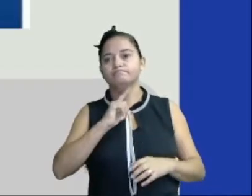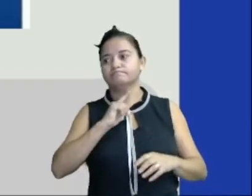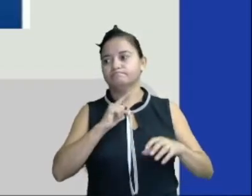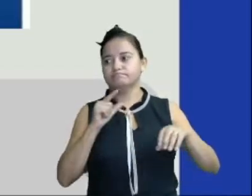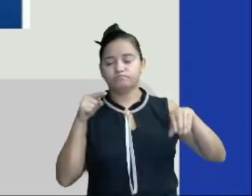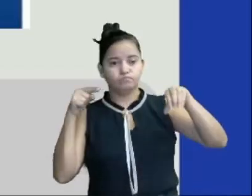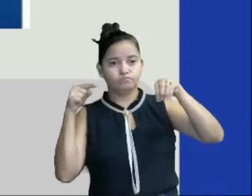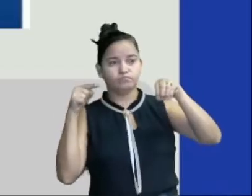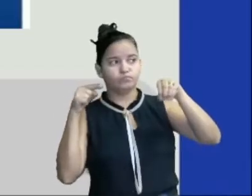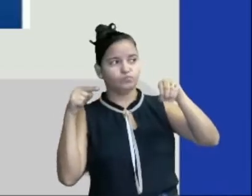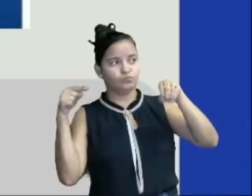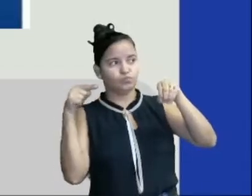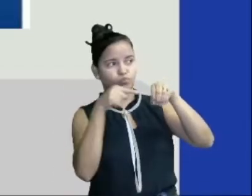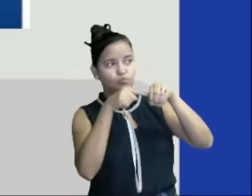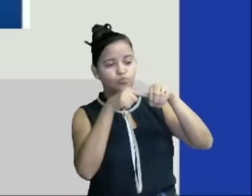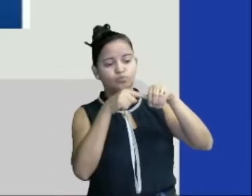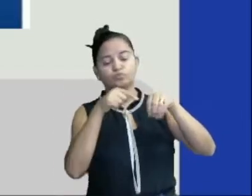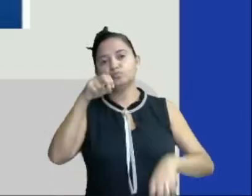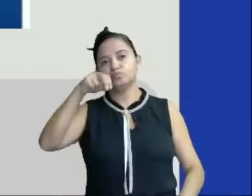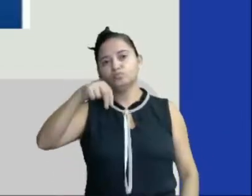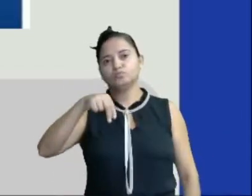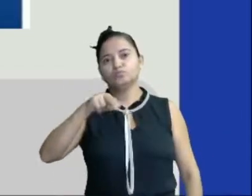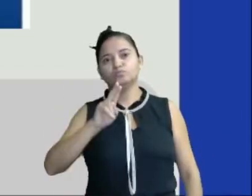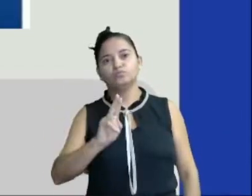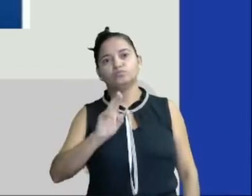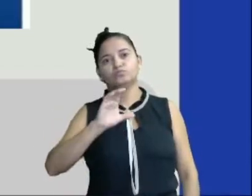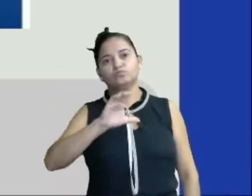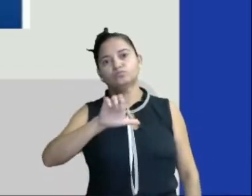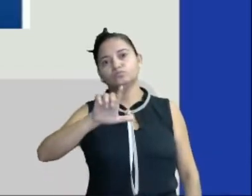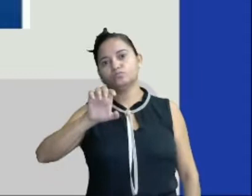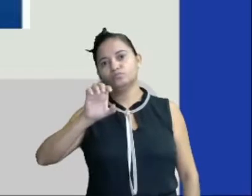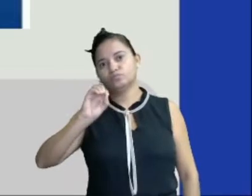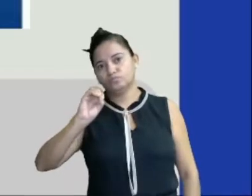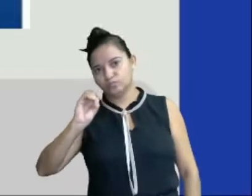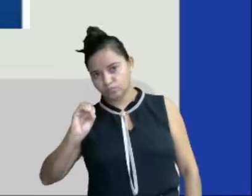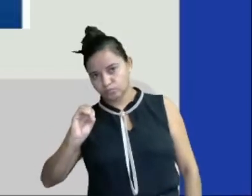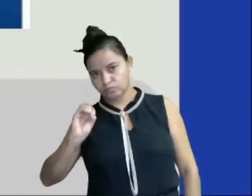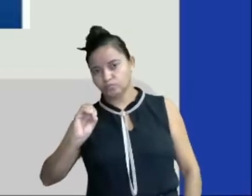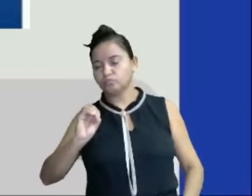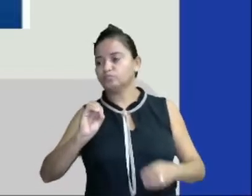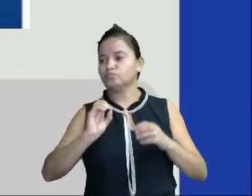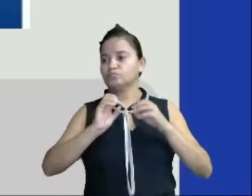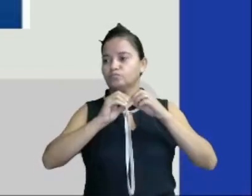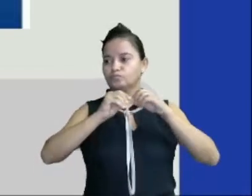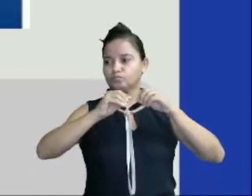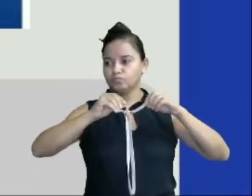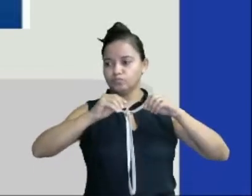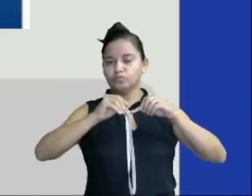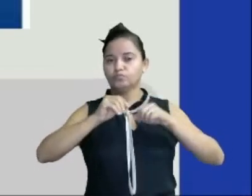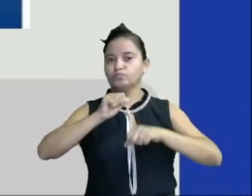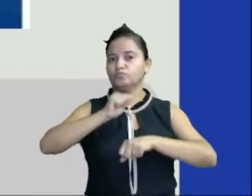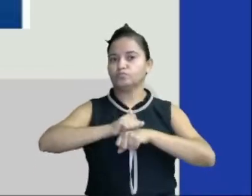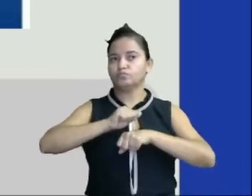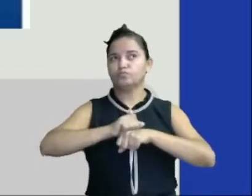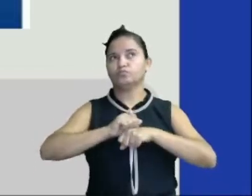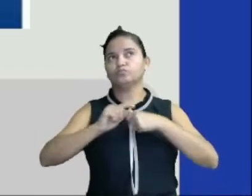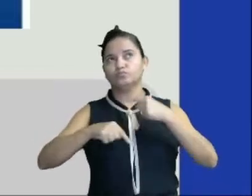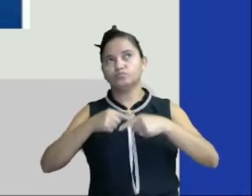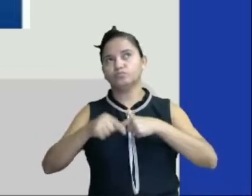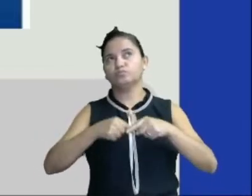interno, que é sólido, passando pelo núcleo externo, que é líquido, né, e que tem